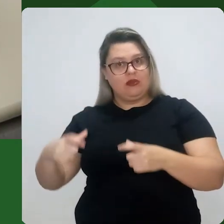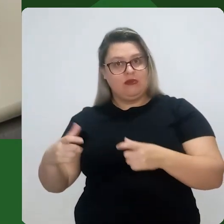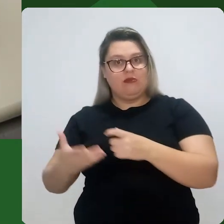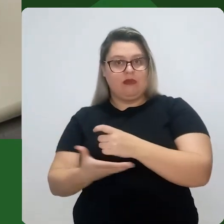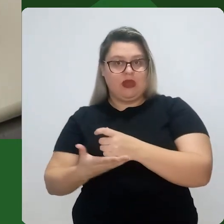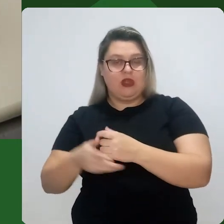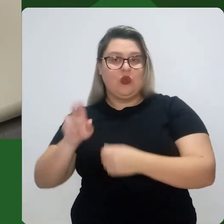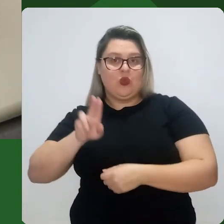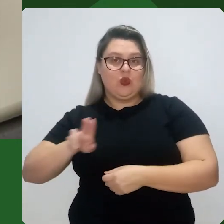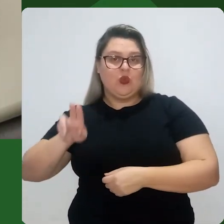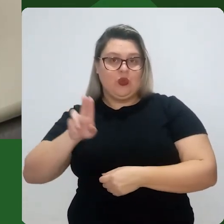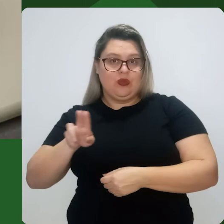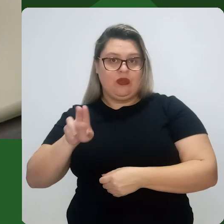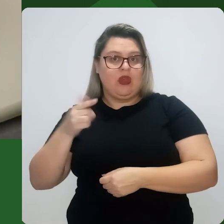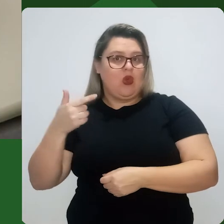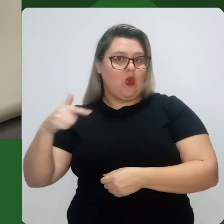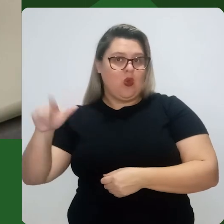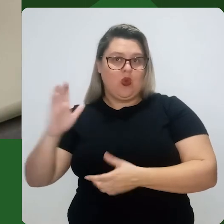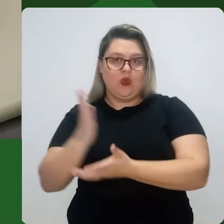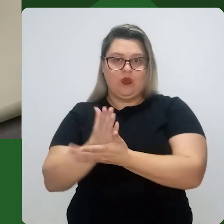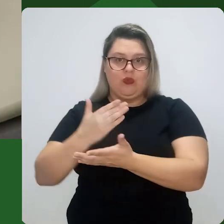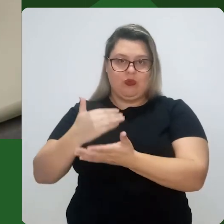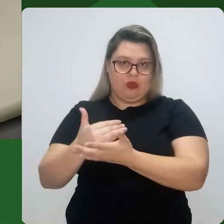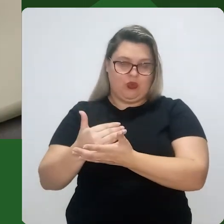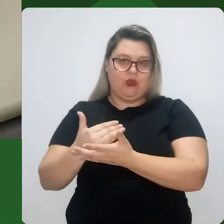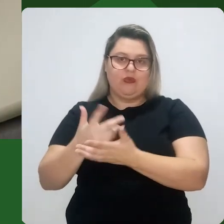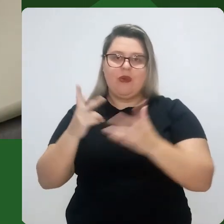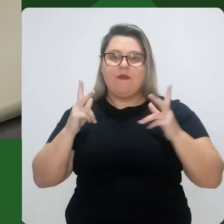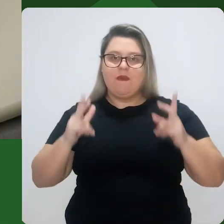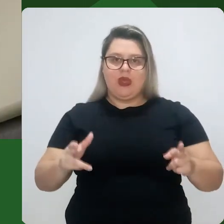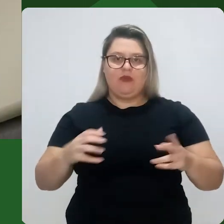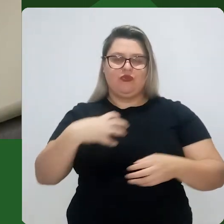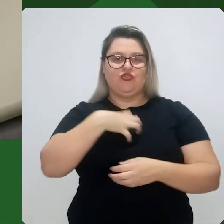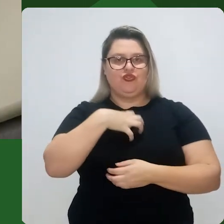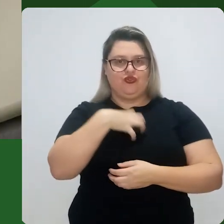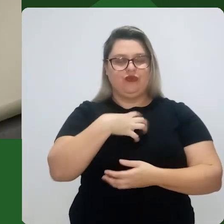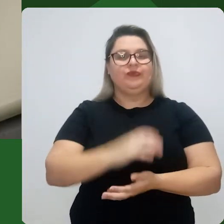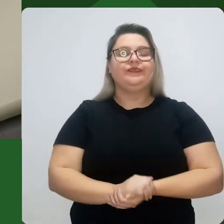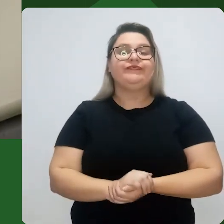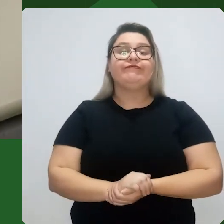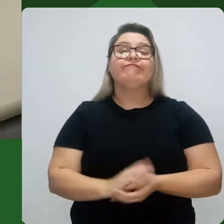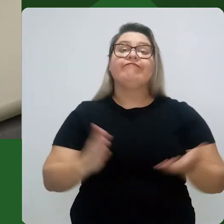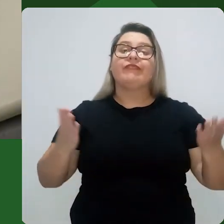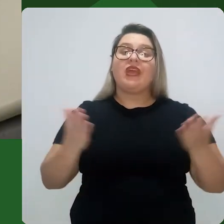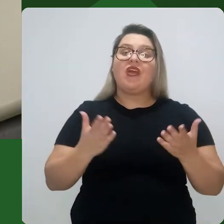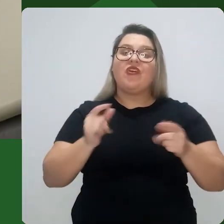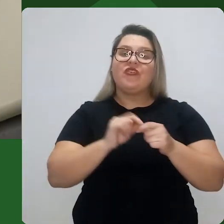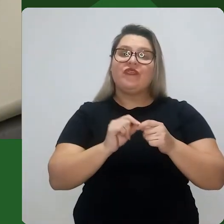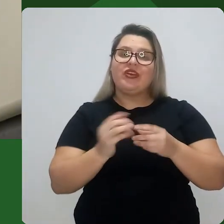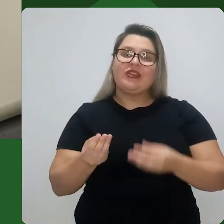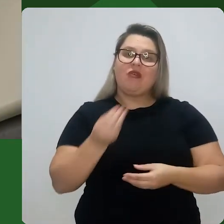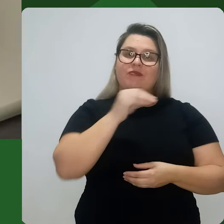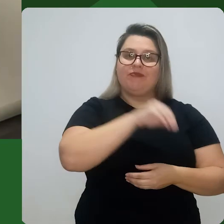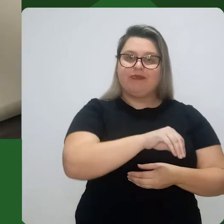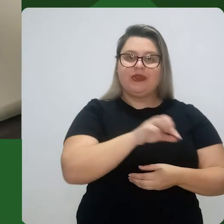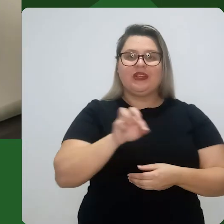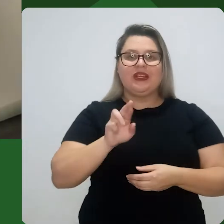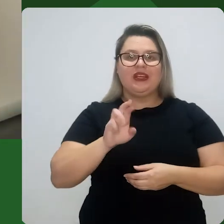outra base eu utilizei para um outro bolo, no mesmo formato. Agora vamos para o